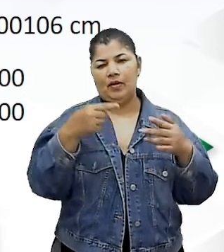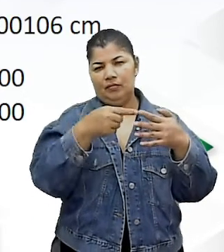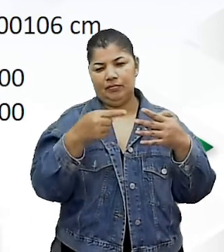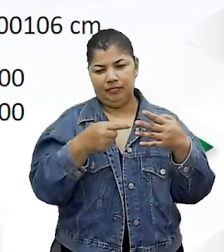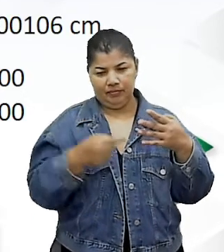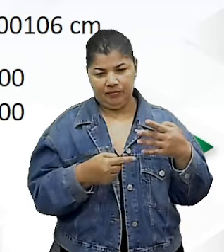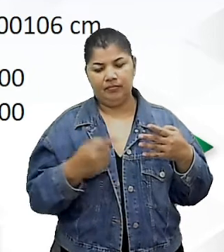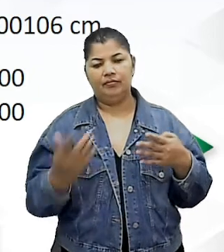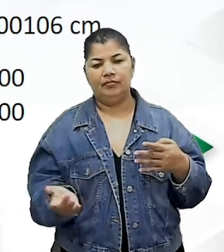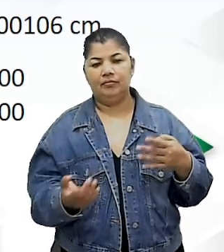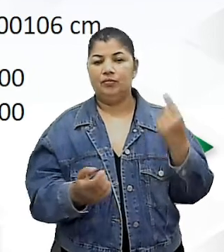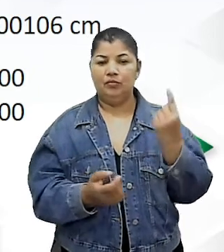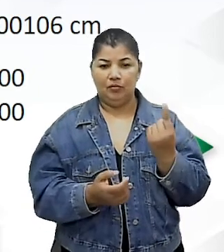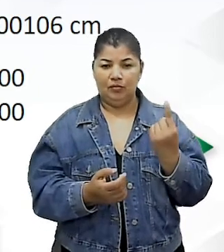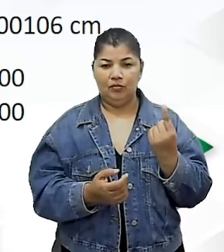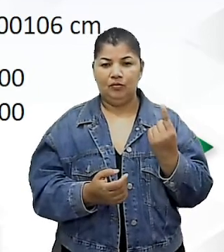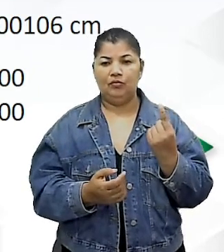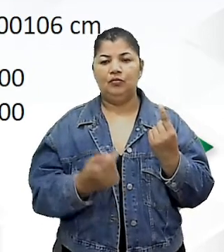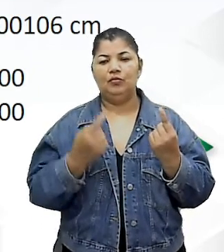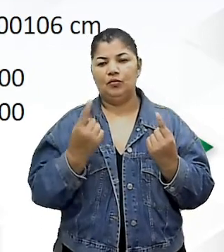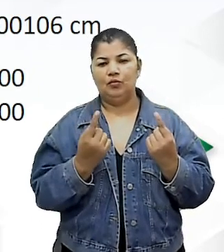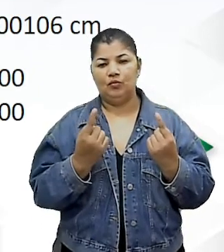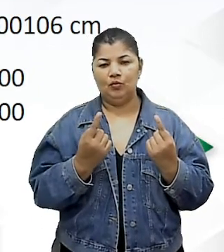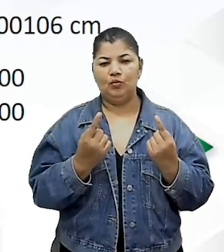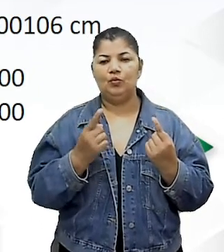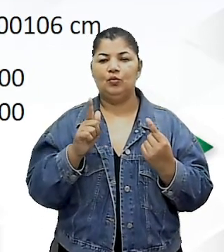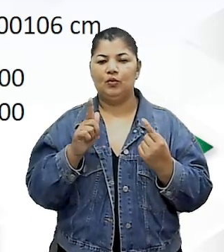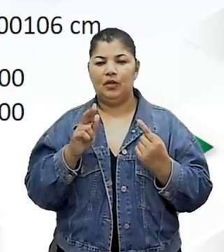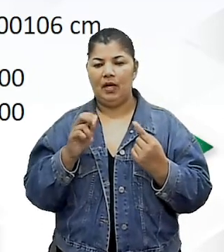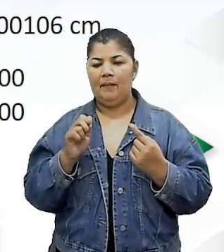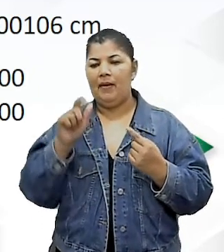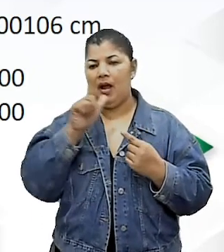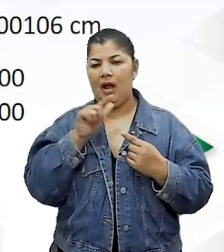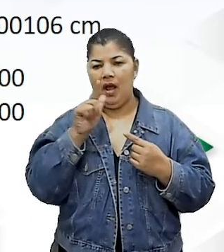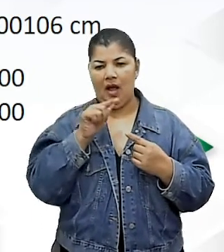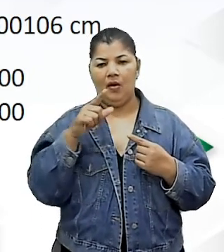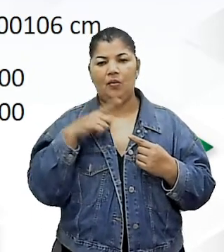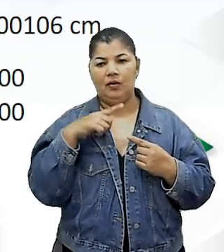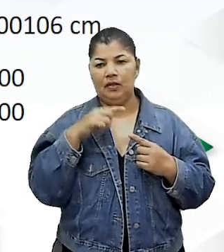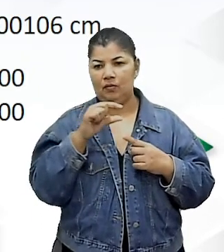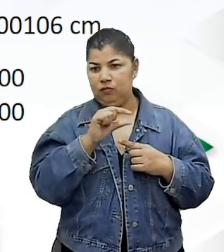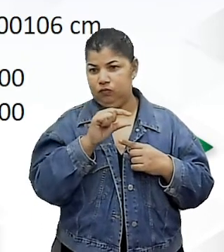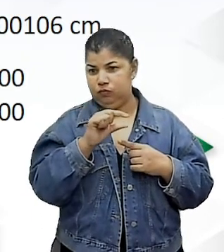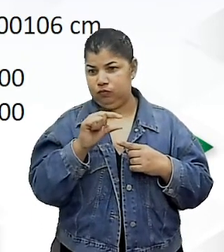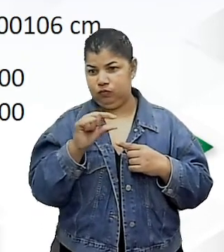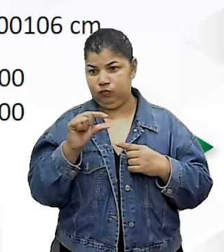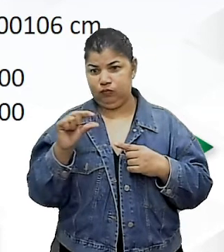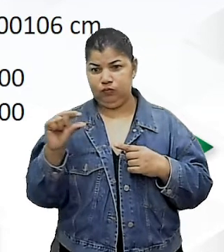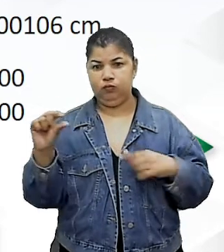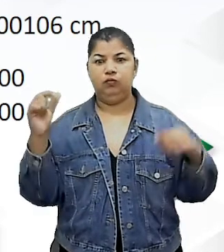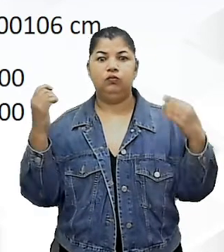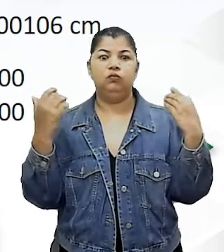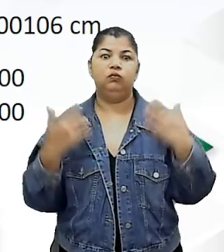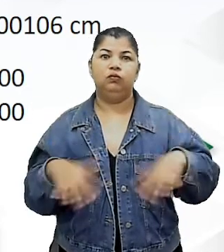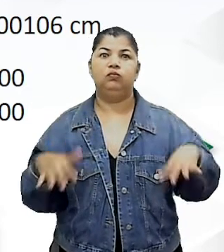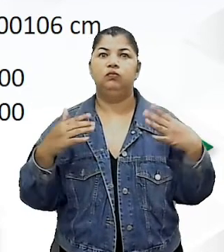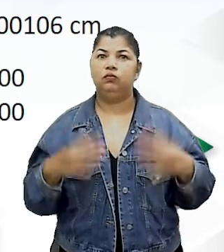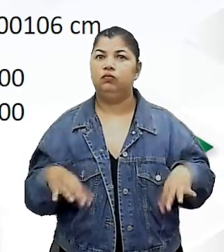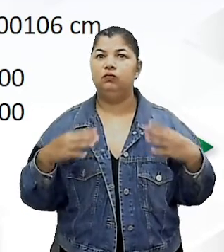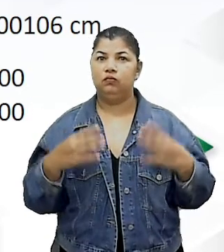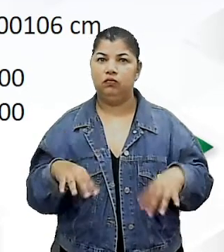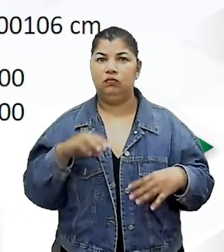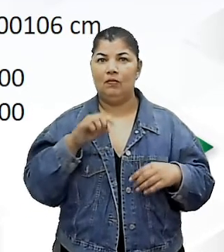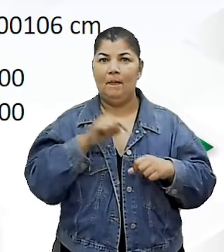afirmações. Em 1 grama de água há esse número exorbitante de moléculas.